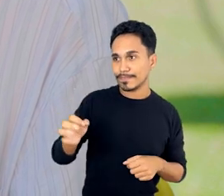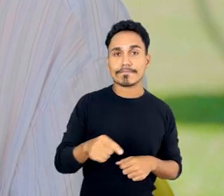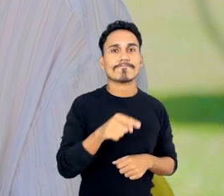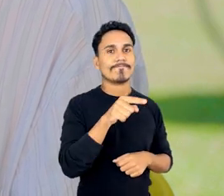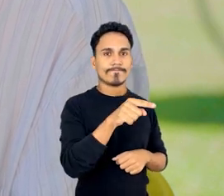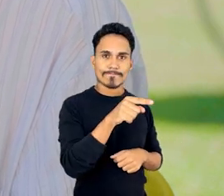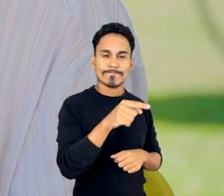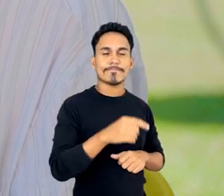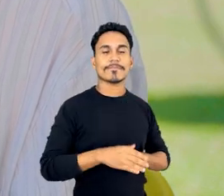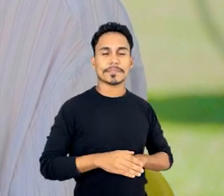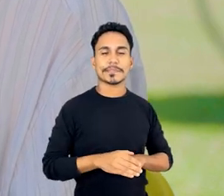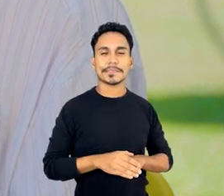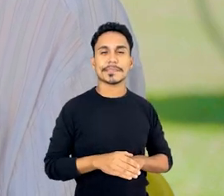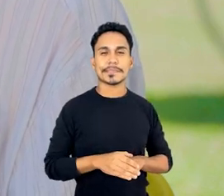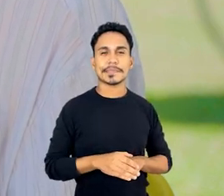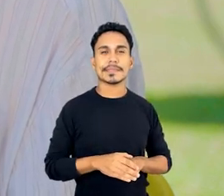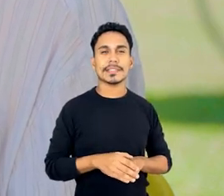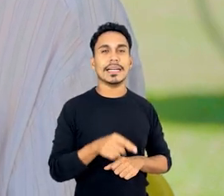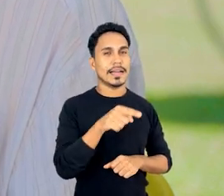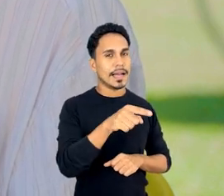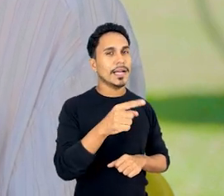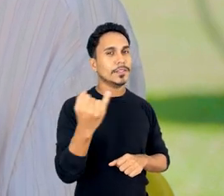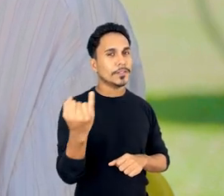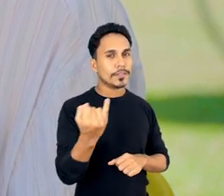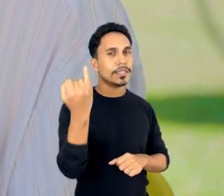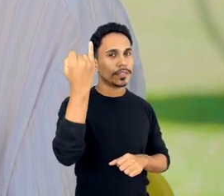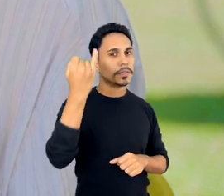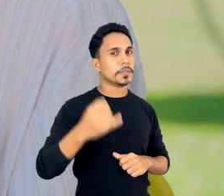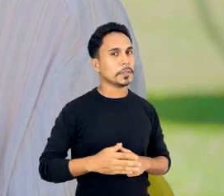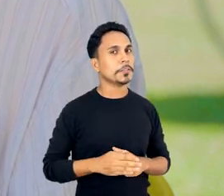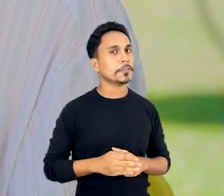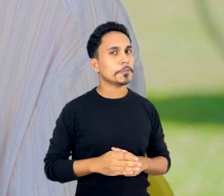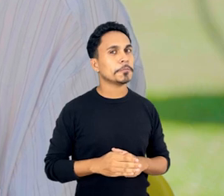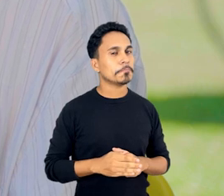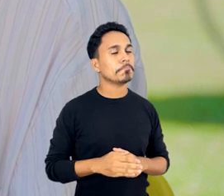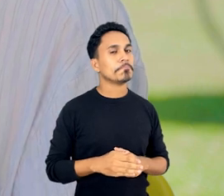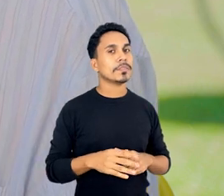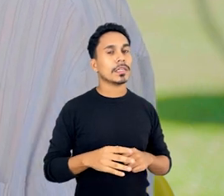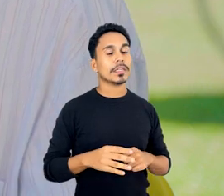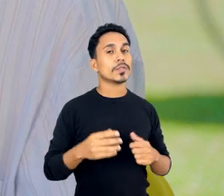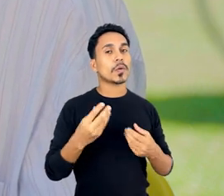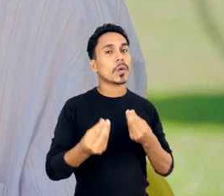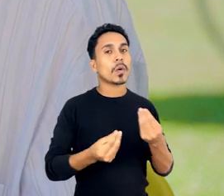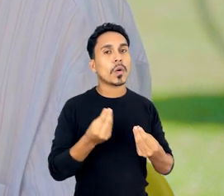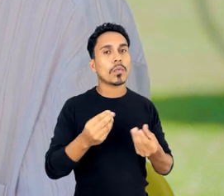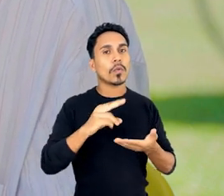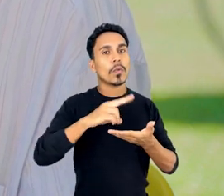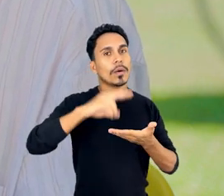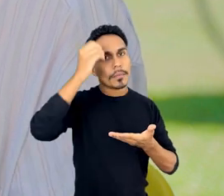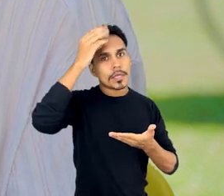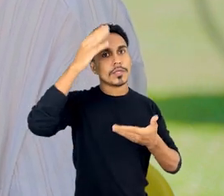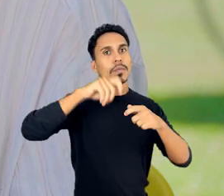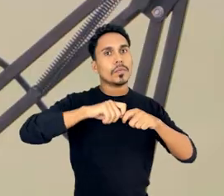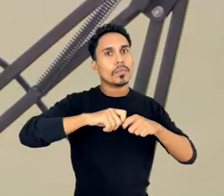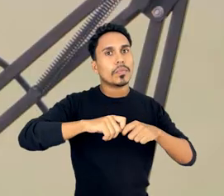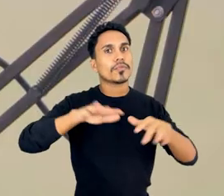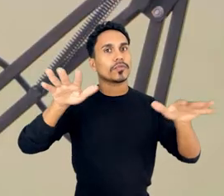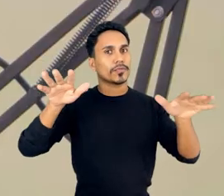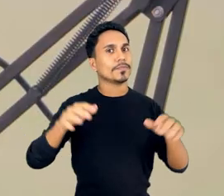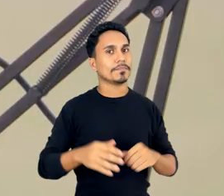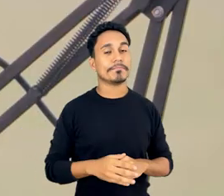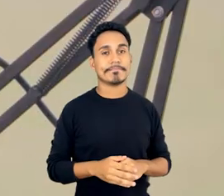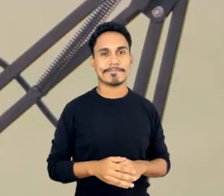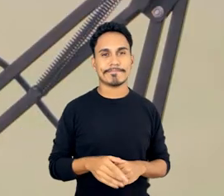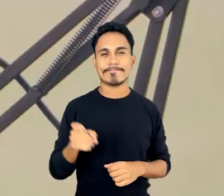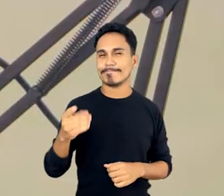que ele alcança Isso é uma grande é um grande fator eu vejo eh de disseminação né e não só de